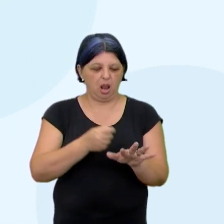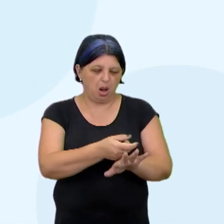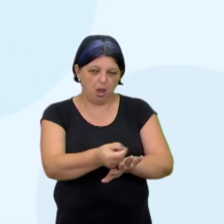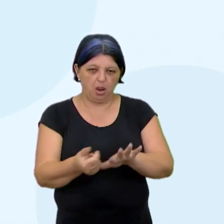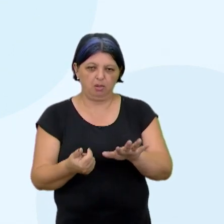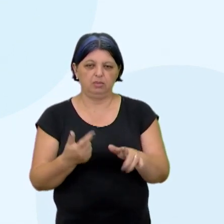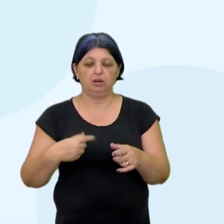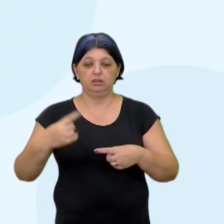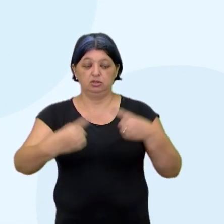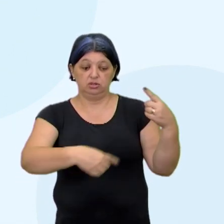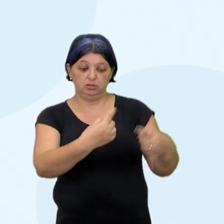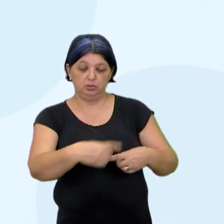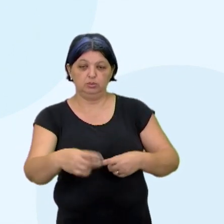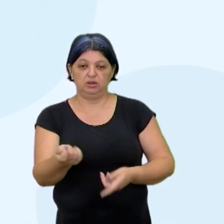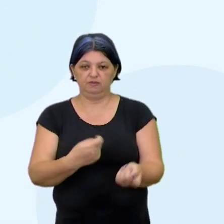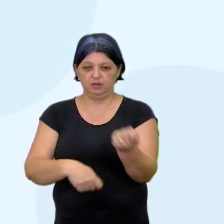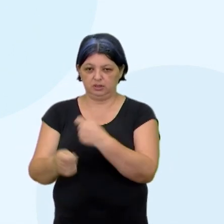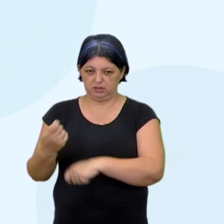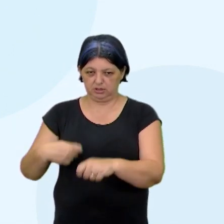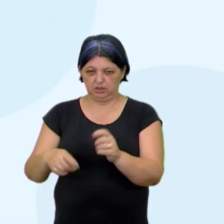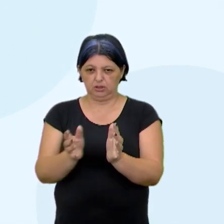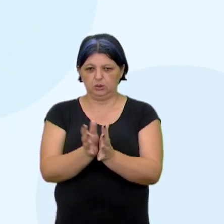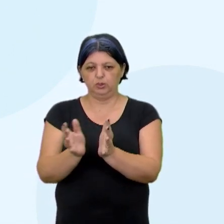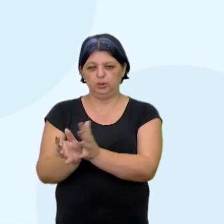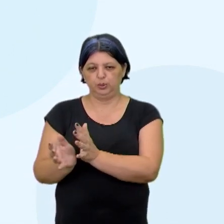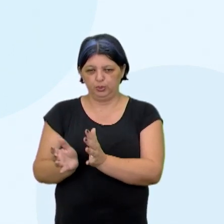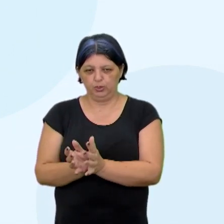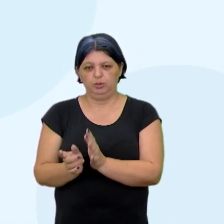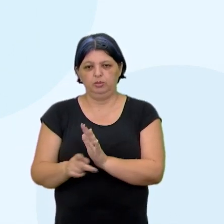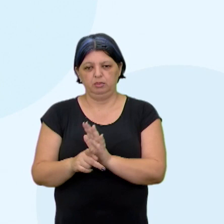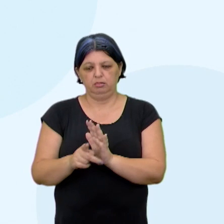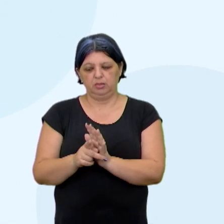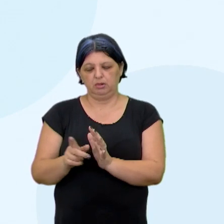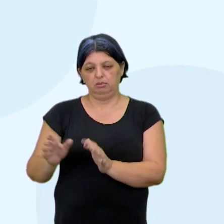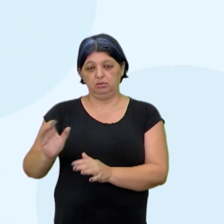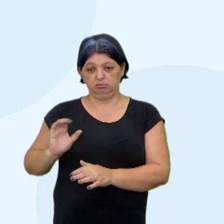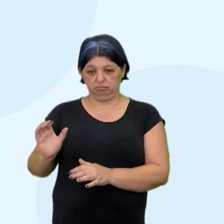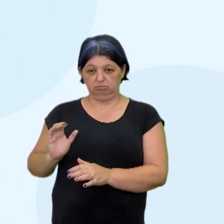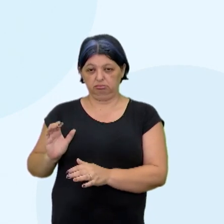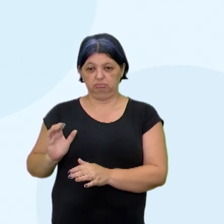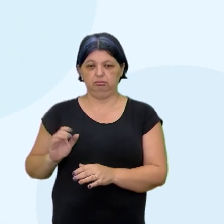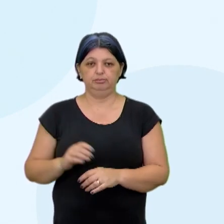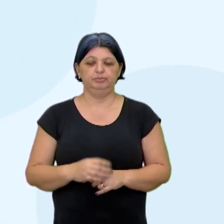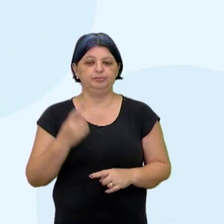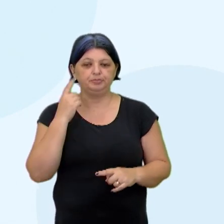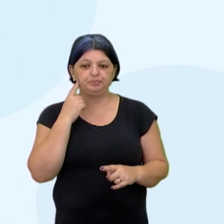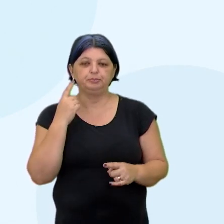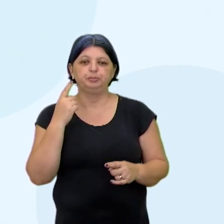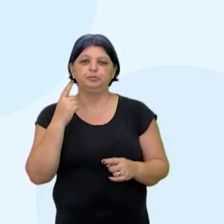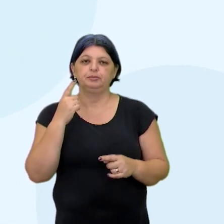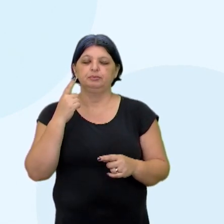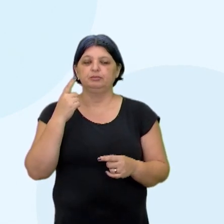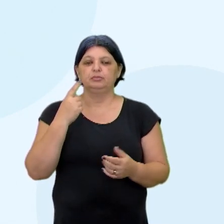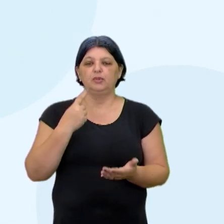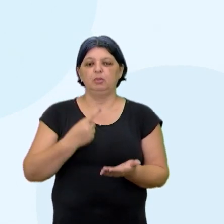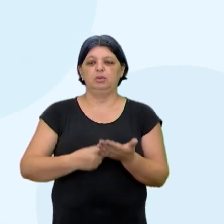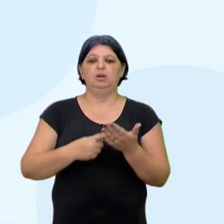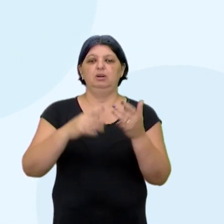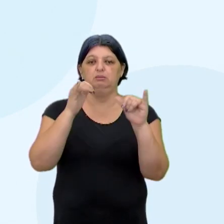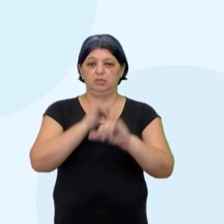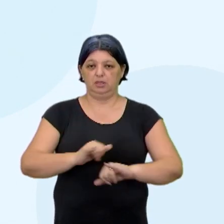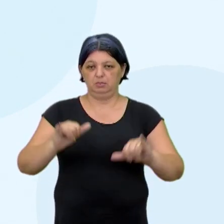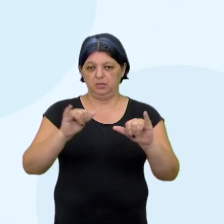disputa financeira onde grupos midiáticos vinculados às elites sociais apostaram em campanhas contra a